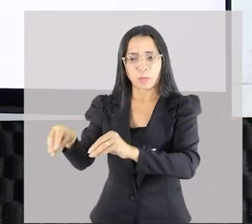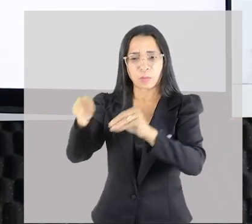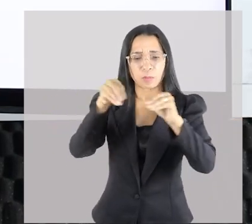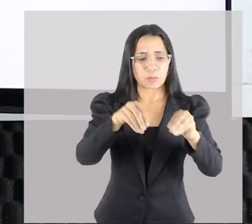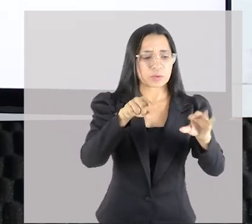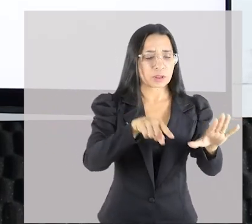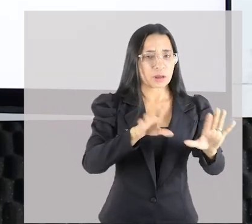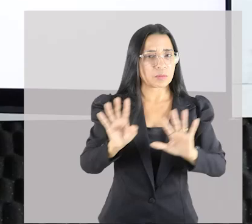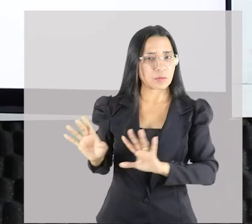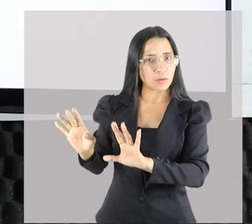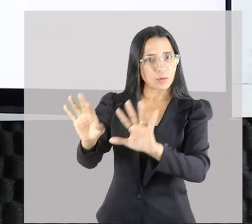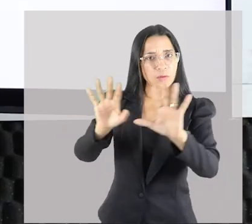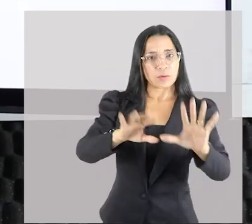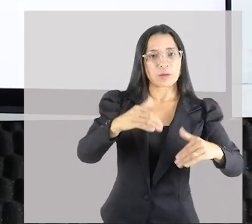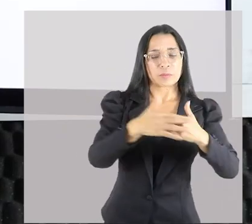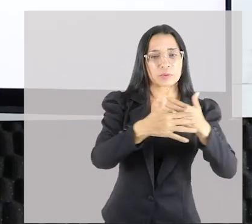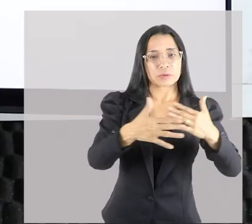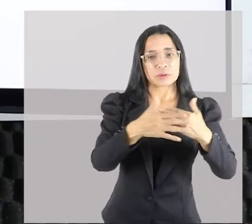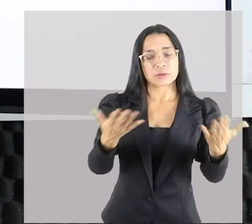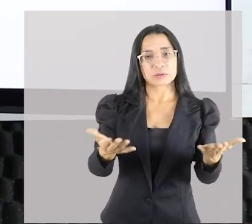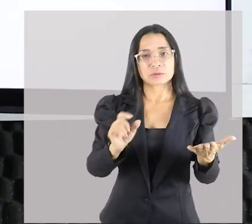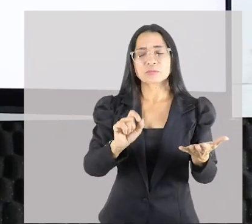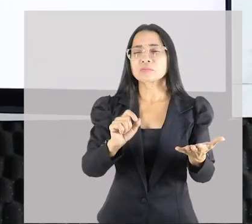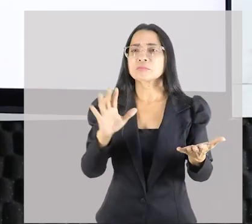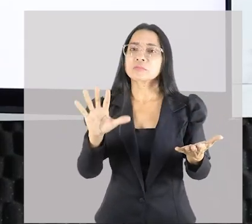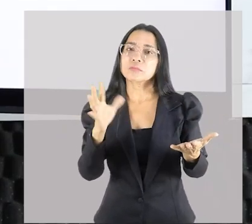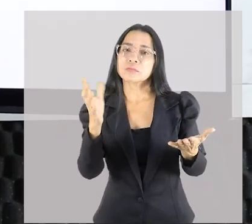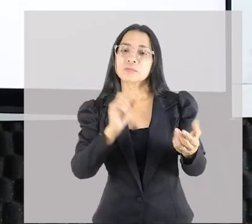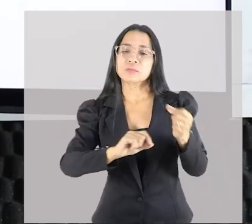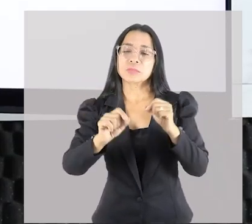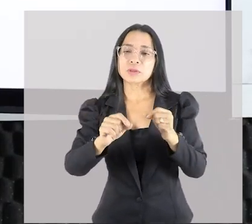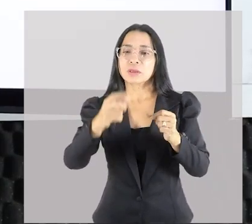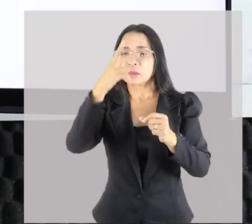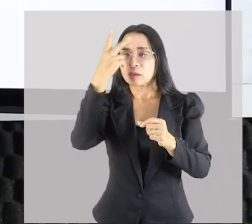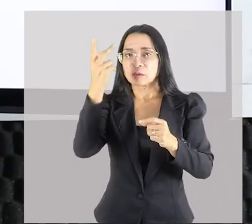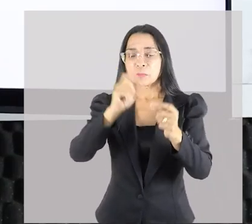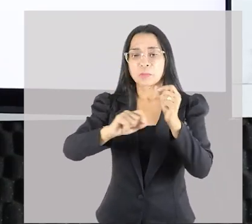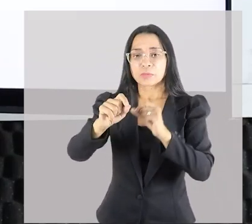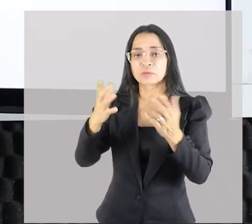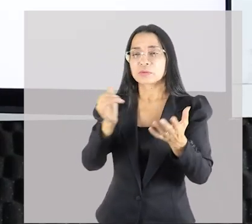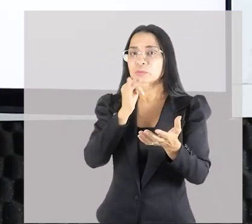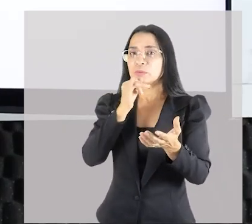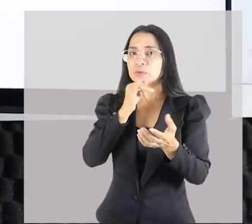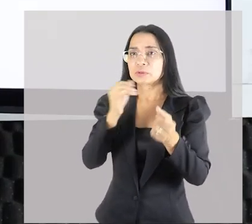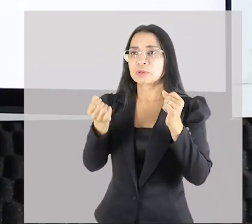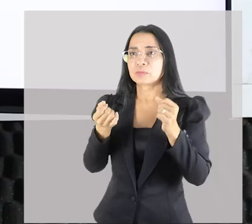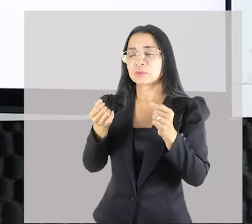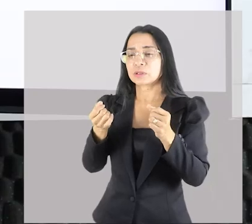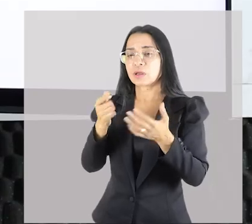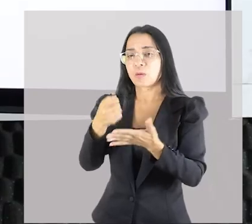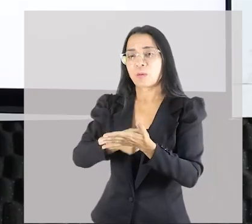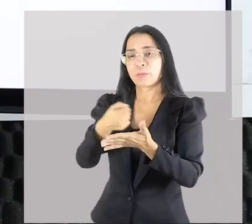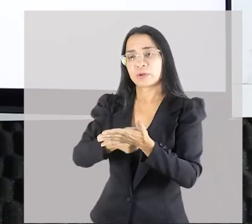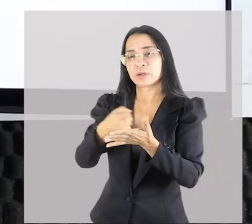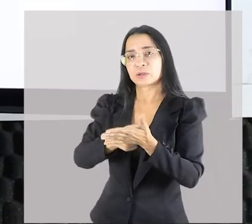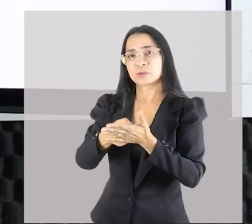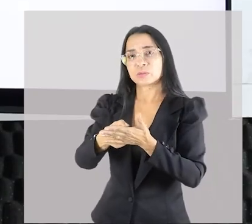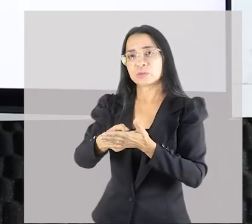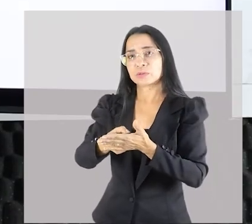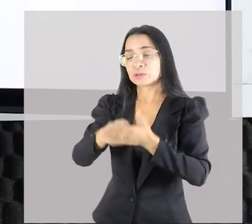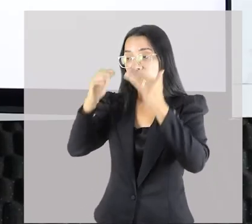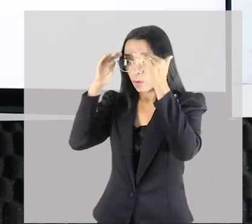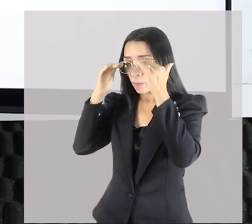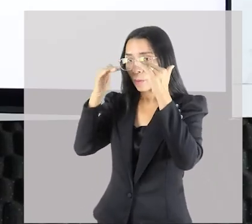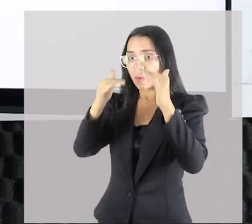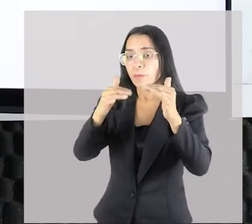aqui em outro momento, em que você tinha a talha, você tinha a corveia, que eram aqueles impostos que você tinha que plantar